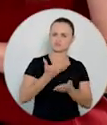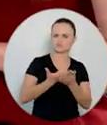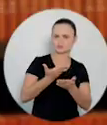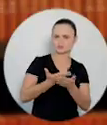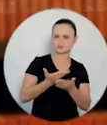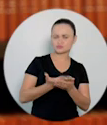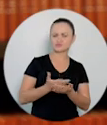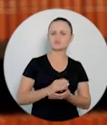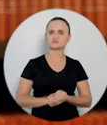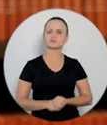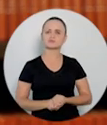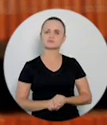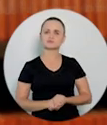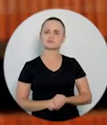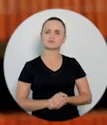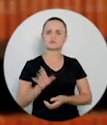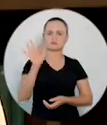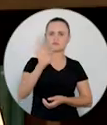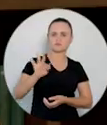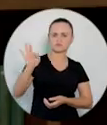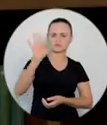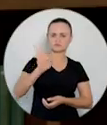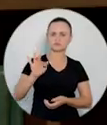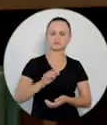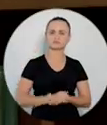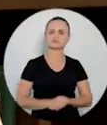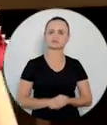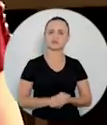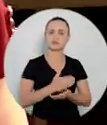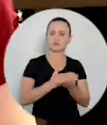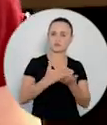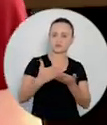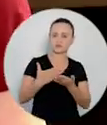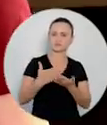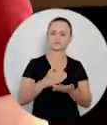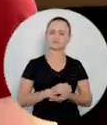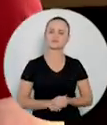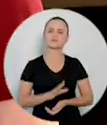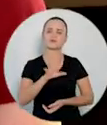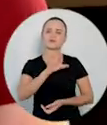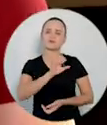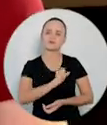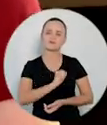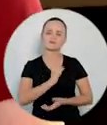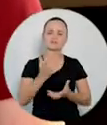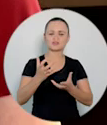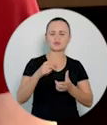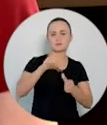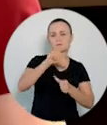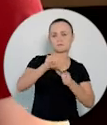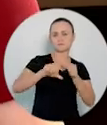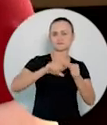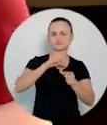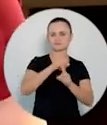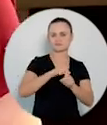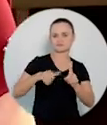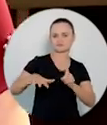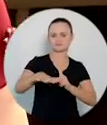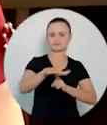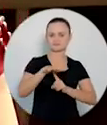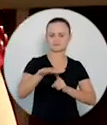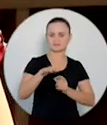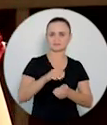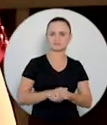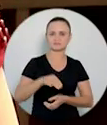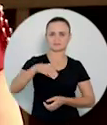Então, desde lá já é minha área favorita do direito. E foi pelo amor ao direito e pela necessidade de mudanças sociais que o Dr. Matheus